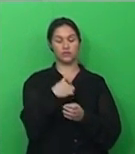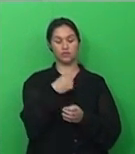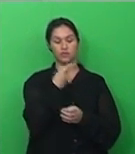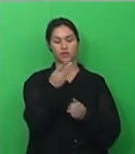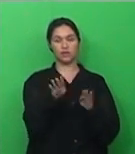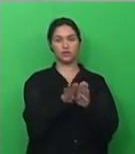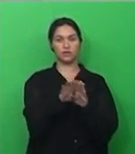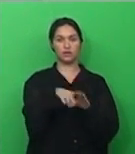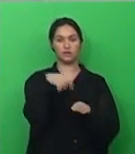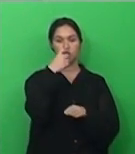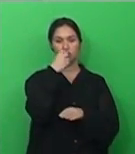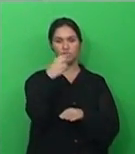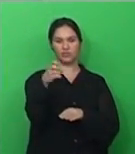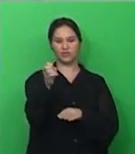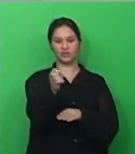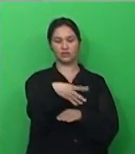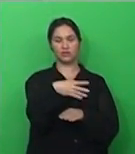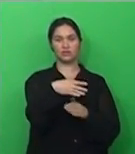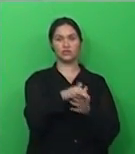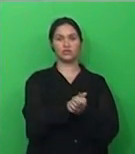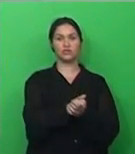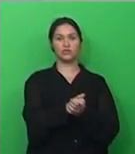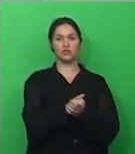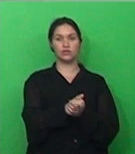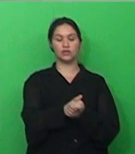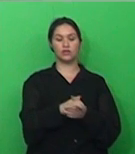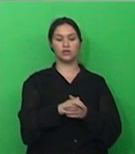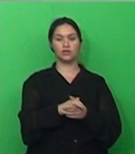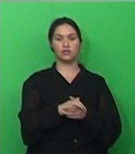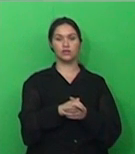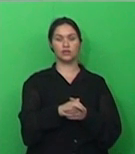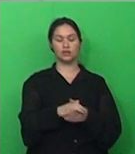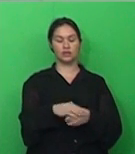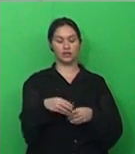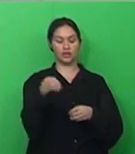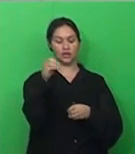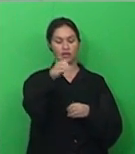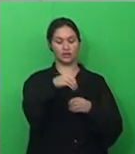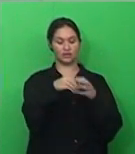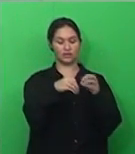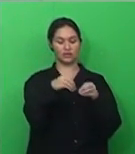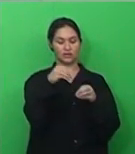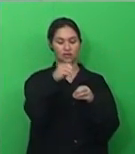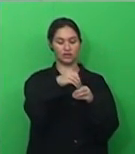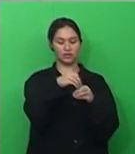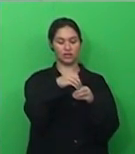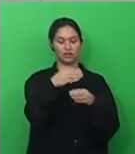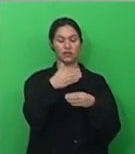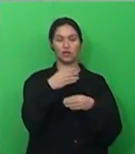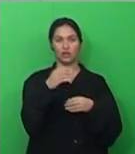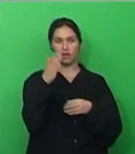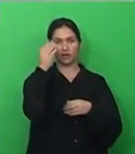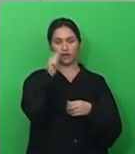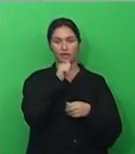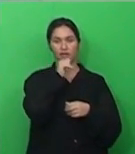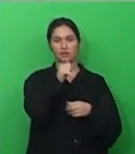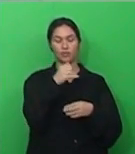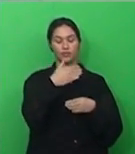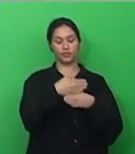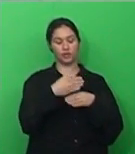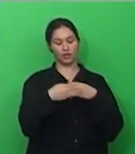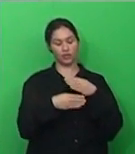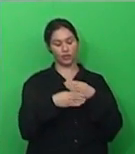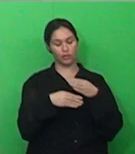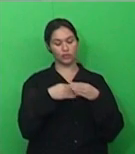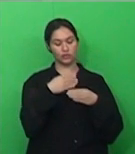ao lixo acumulado pelas construções. E nós sabemos que existem construções ecologicamente melhores, que não